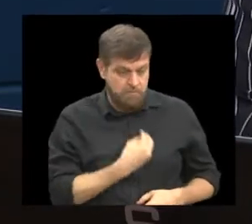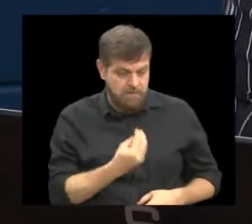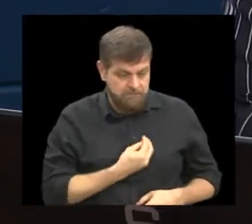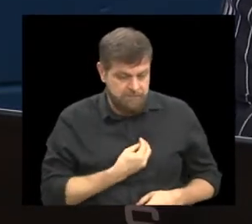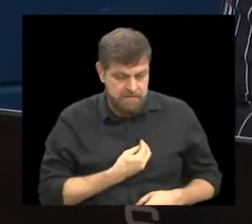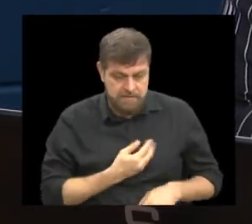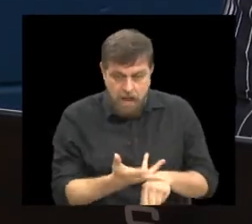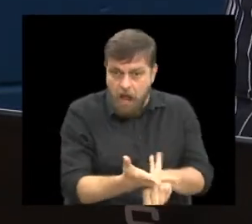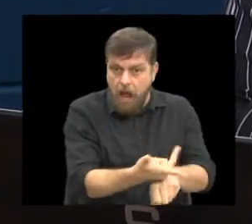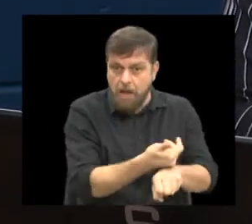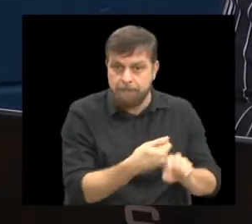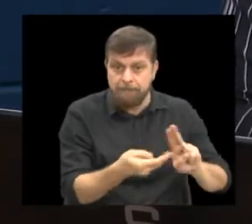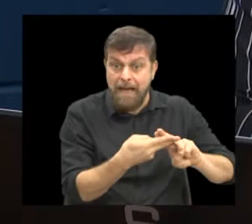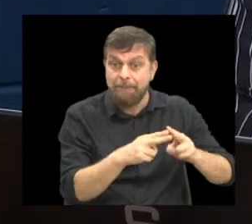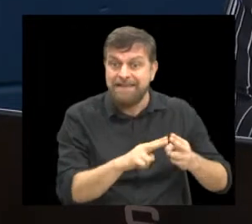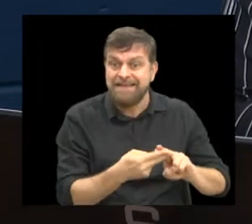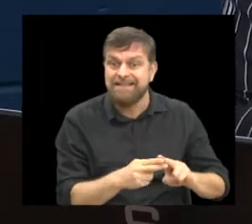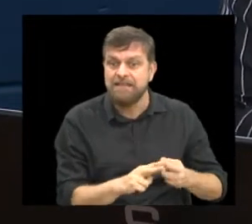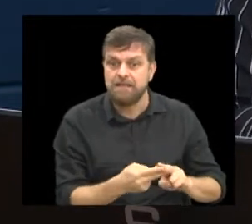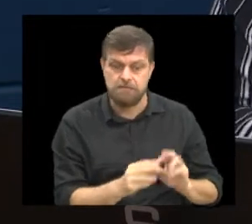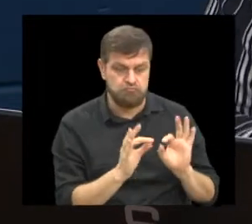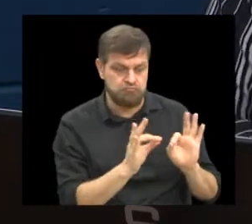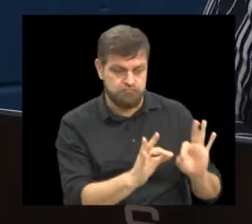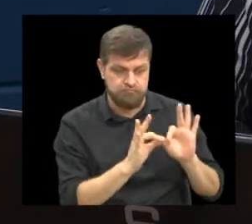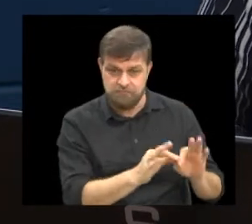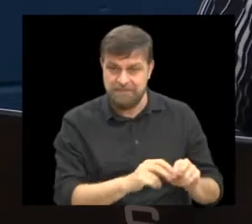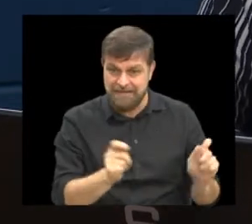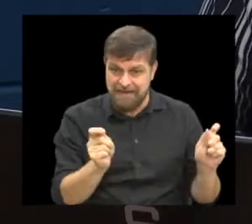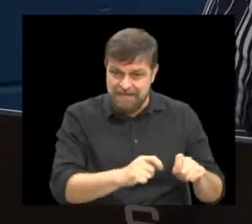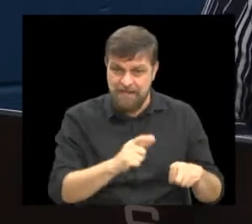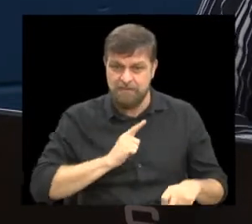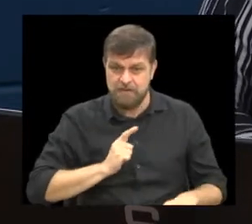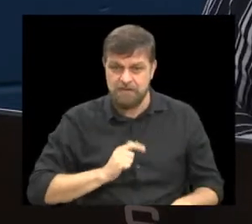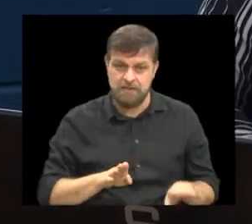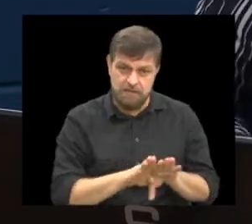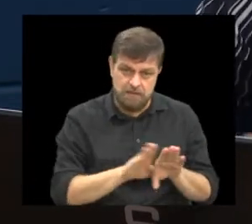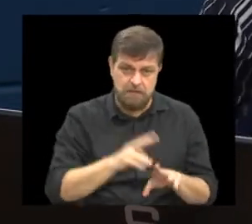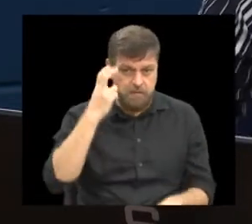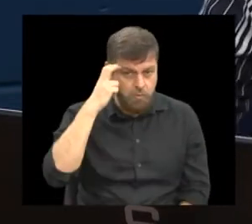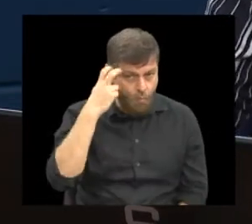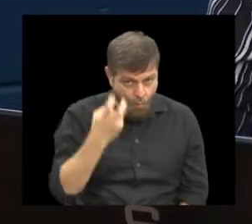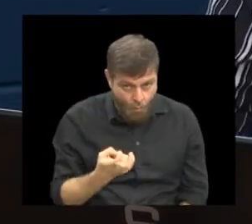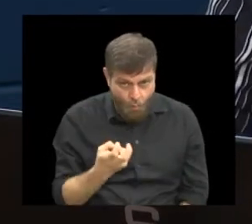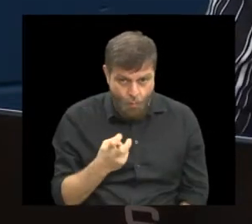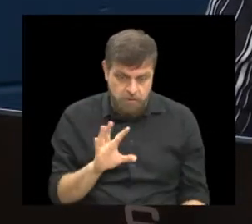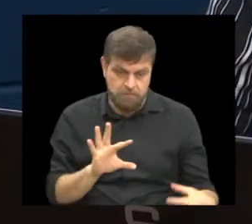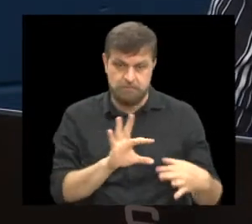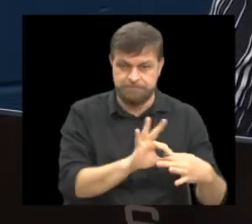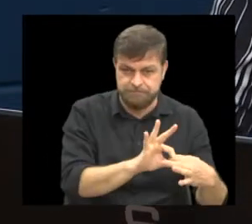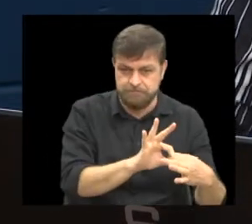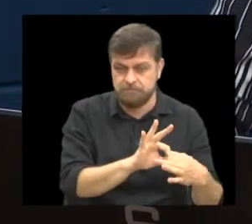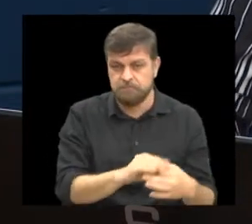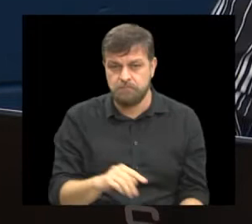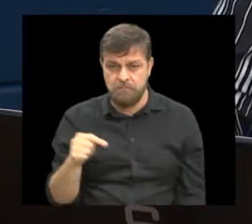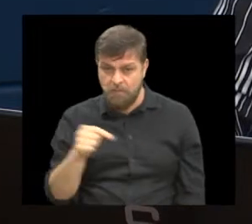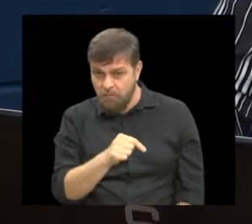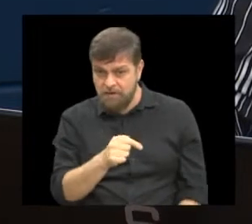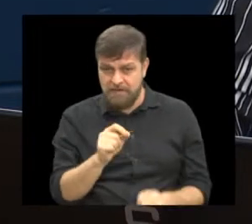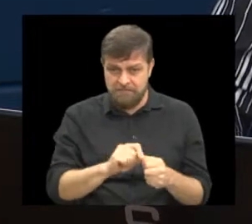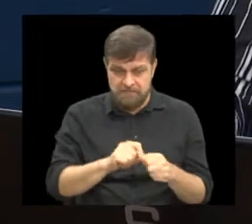alguma habilidade e que necessariamente poderia ter uma deficiência intelectual associada. Então, ele faz